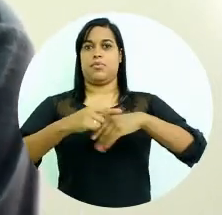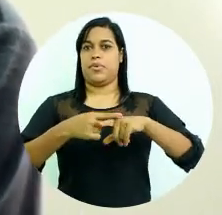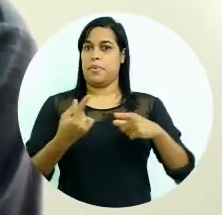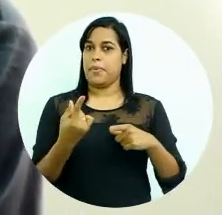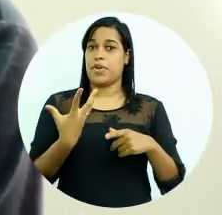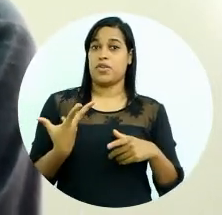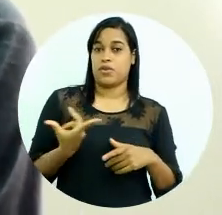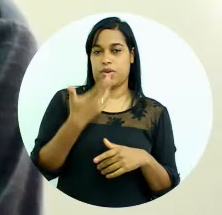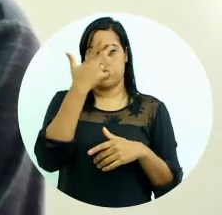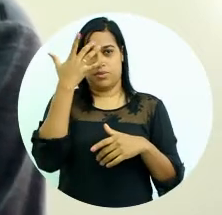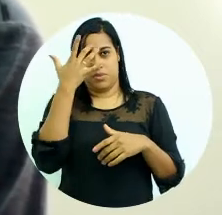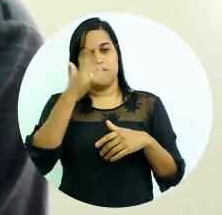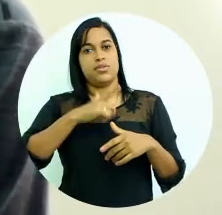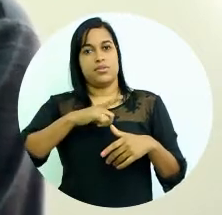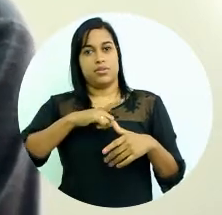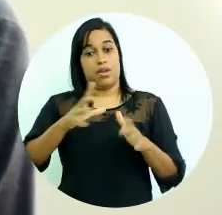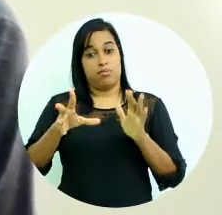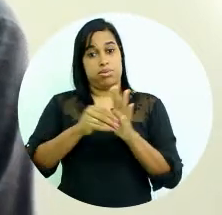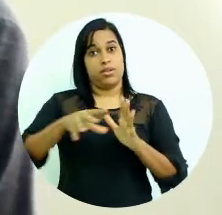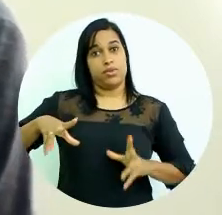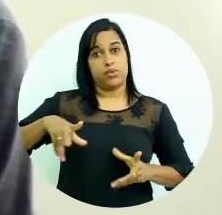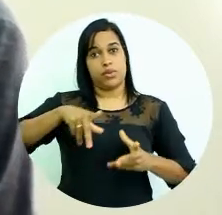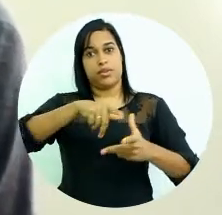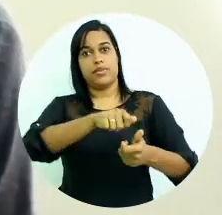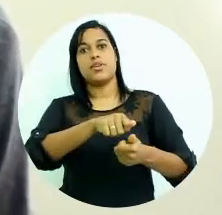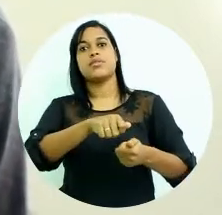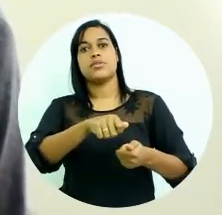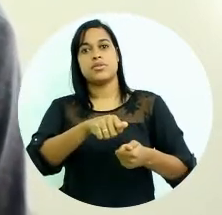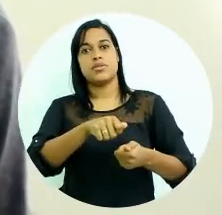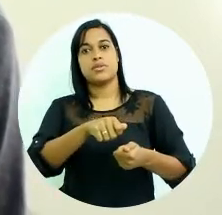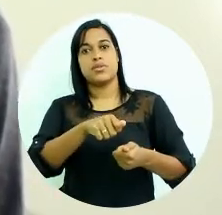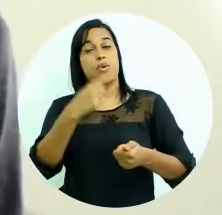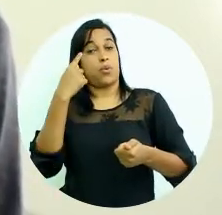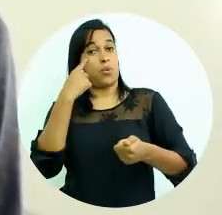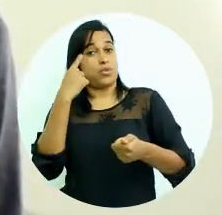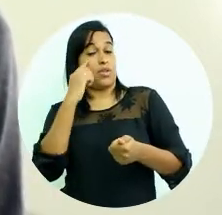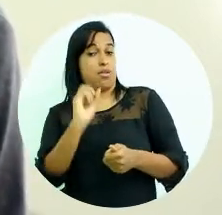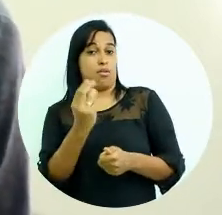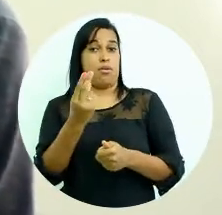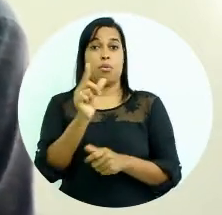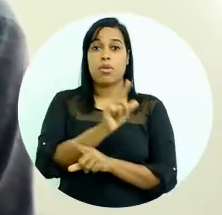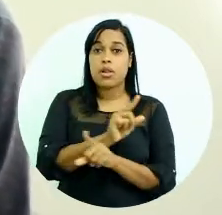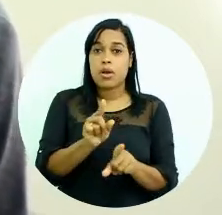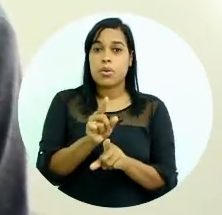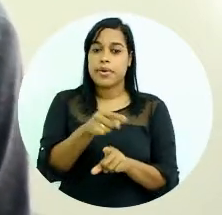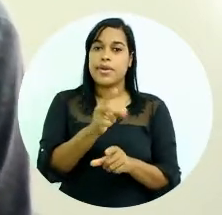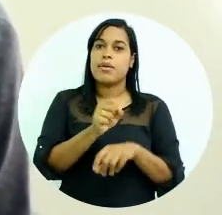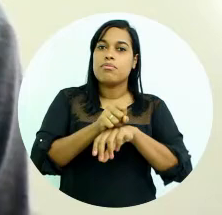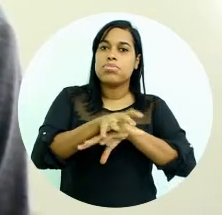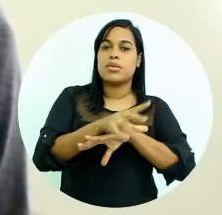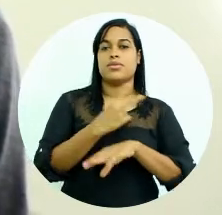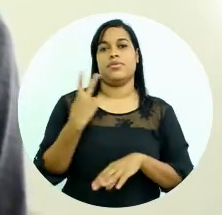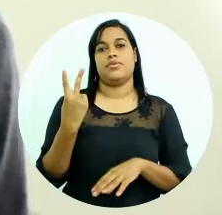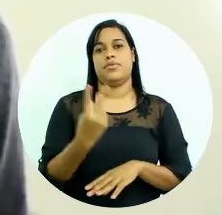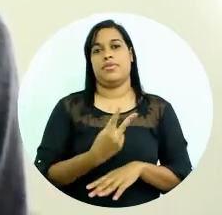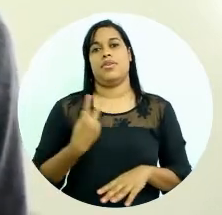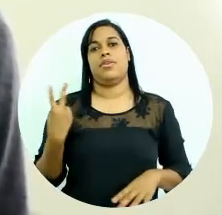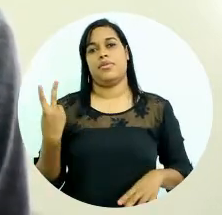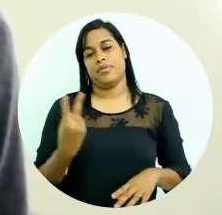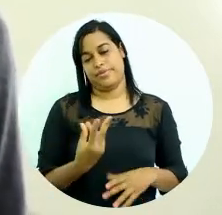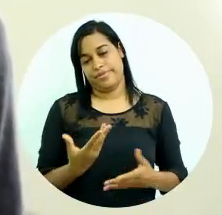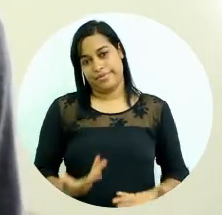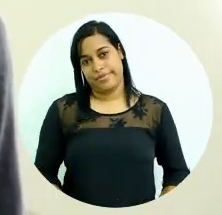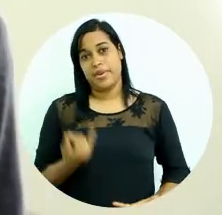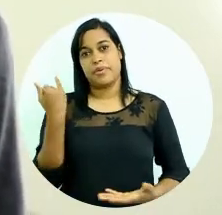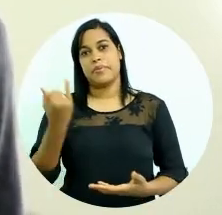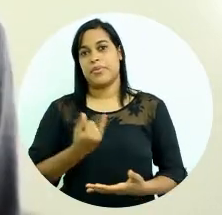mas todas as pessoas que compõem esse universo, consciente ou inconscientemente, elas estão transmitindo valores. Então,